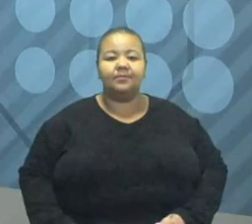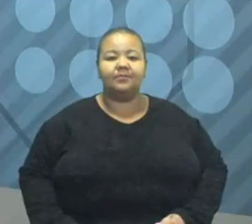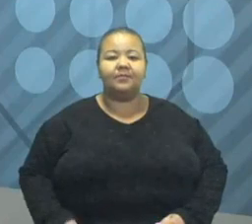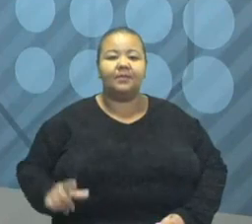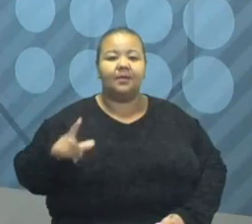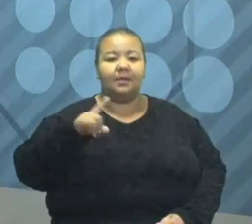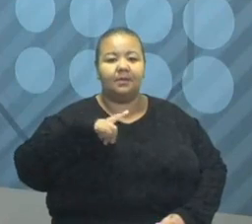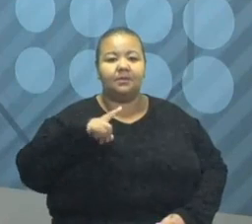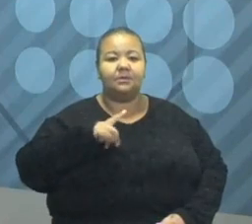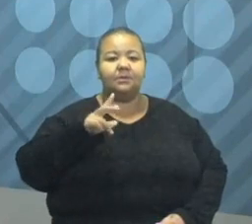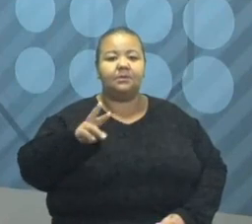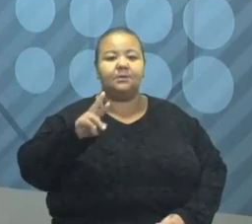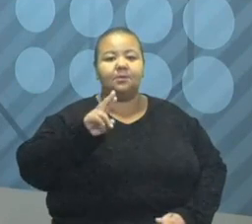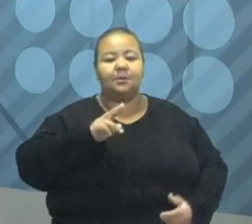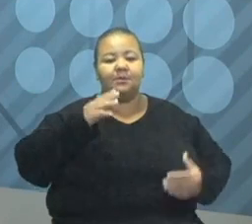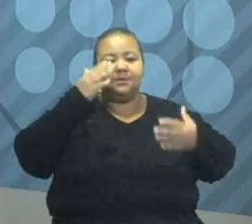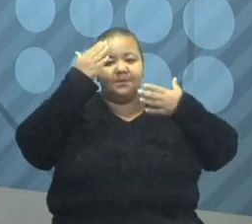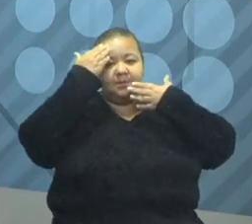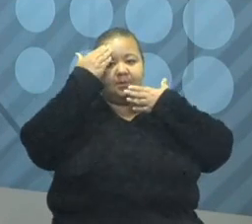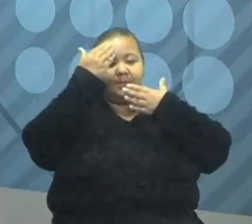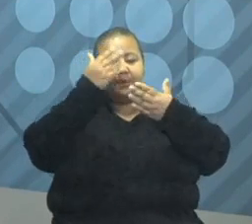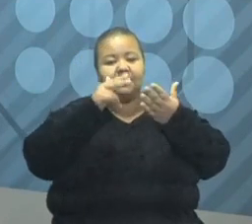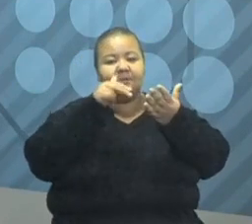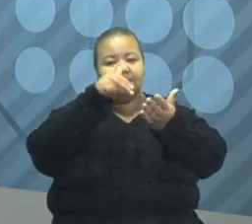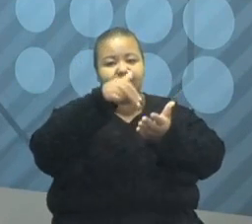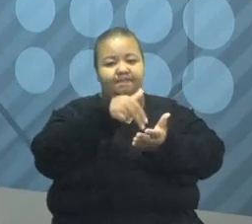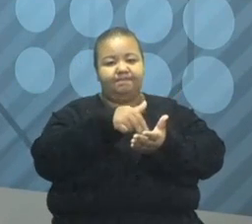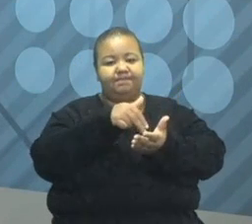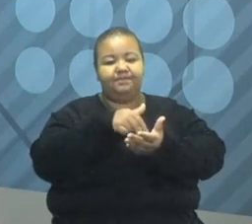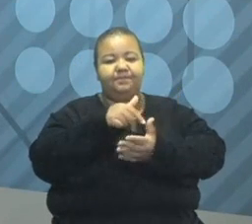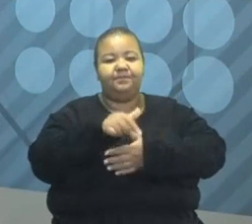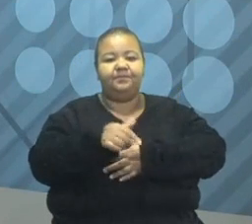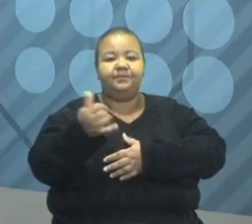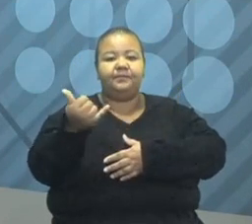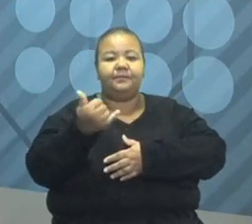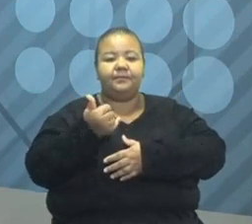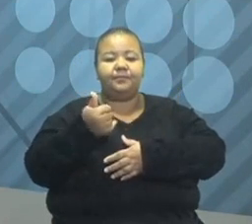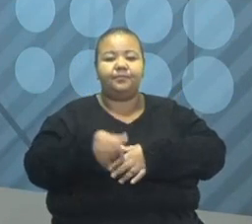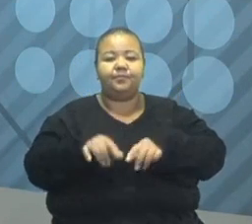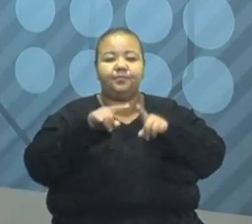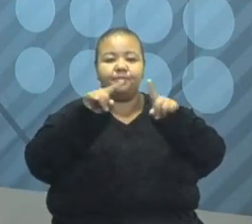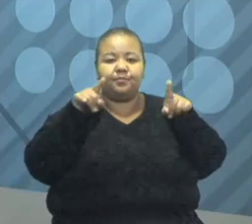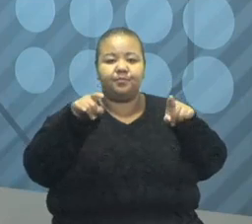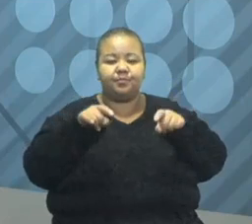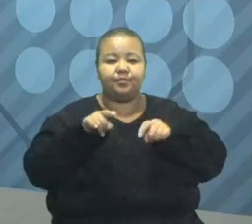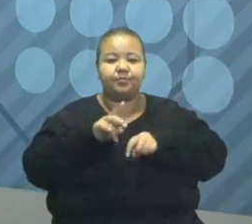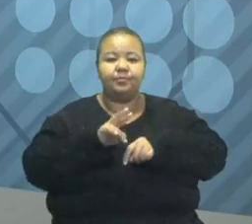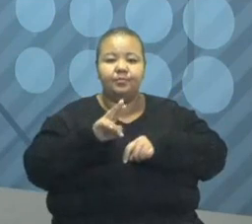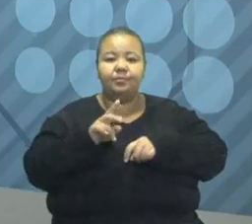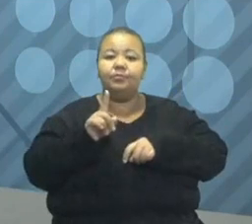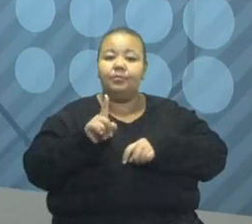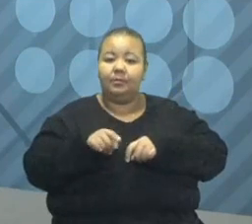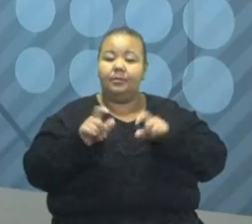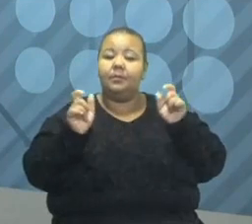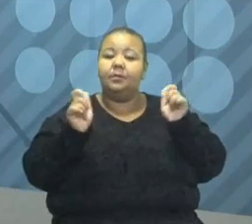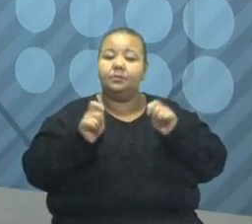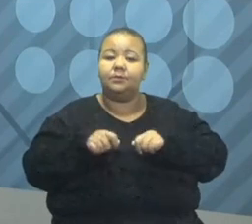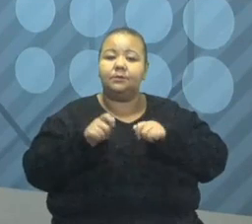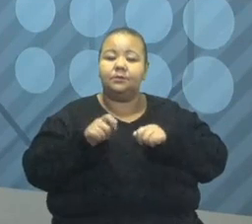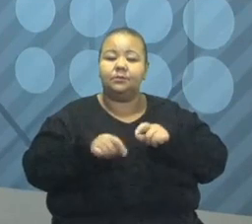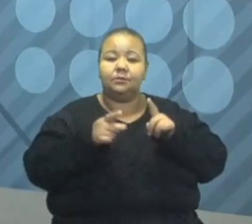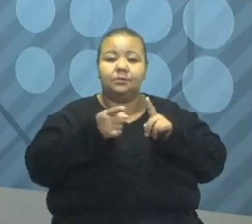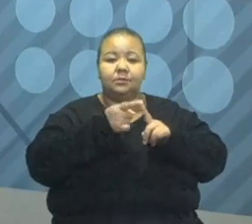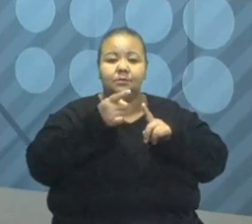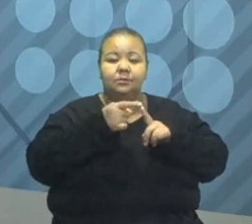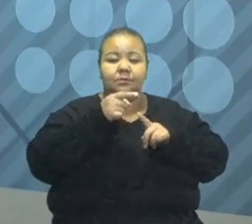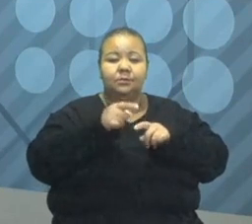Nós temos uma resposta. Obrigada pela sua participação. Foi dito que a matriz, que é o resultado, é possível e que o primeiro